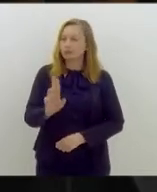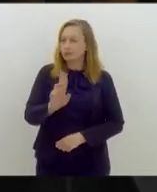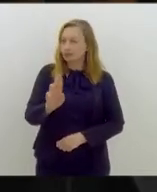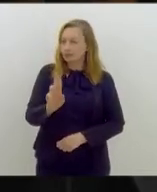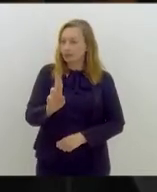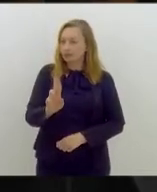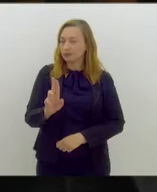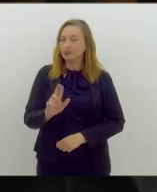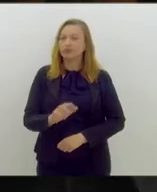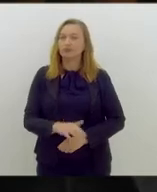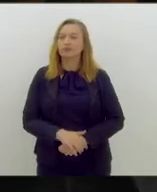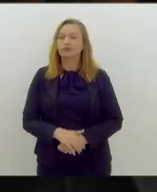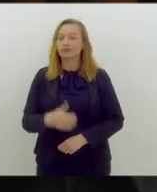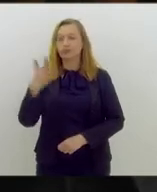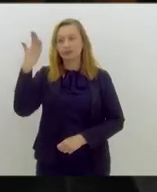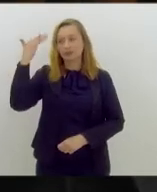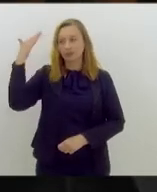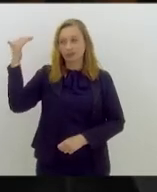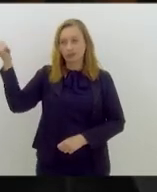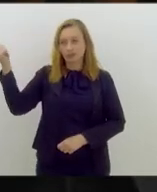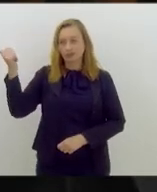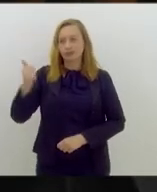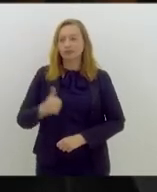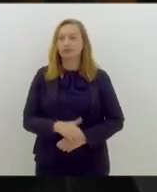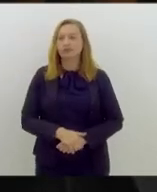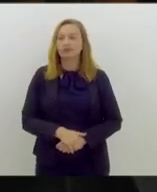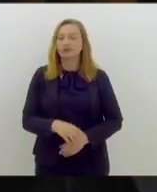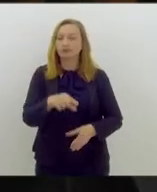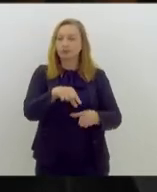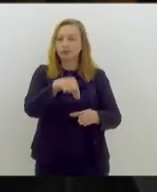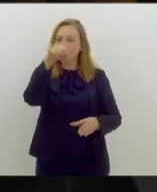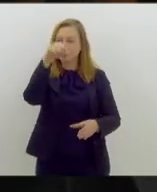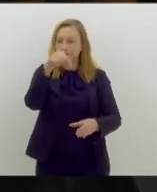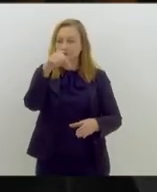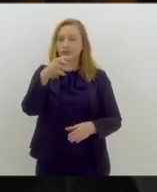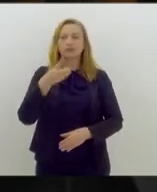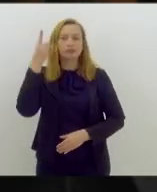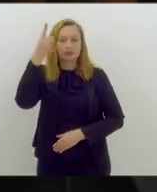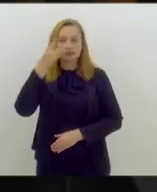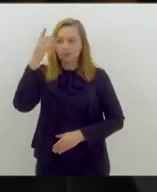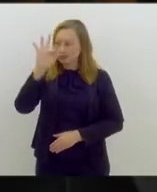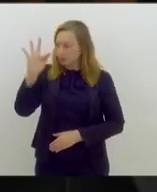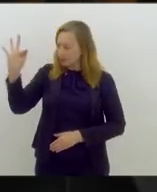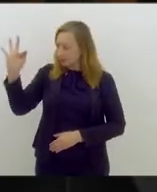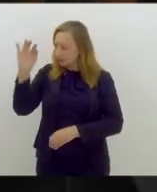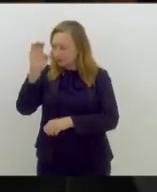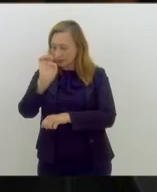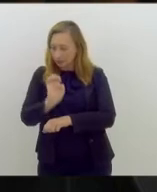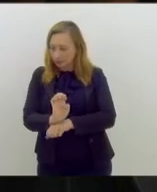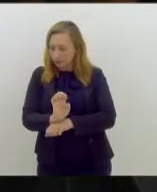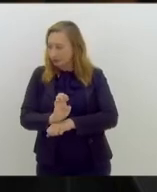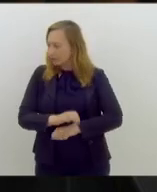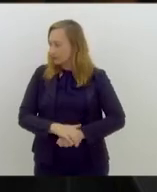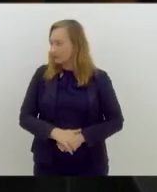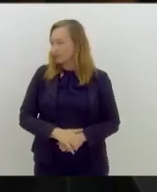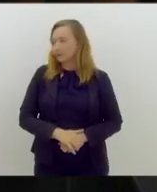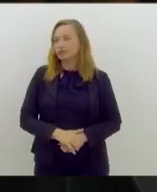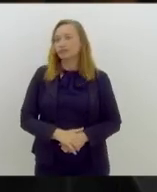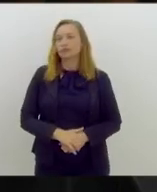com sobrenomes daqueles que foram eleitos tanto para Deputado Federal quantos Estadual